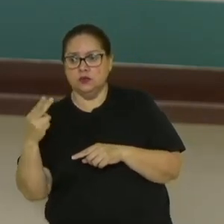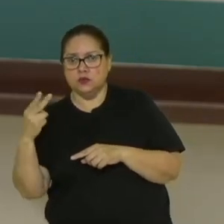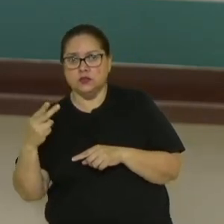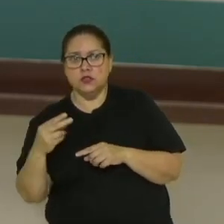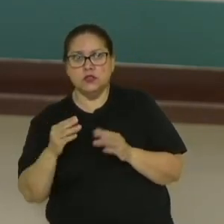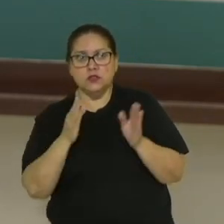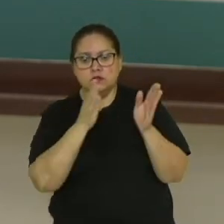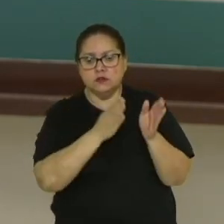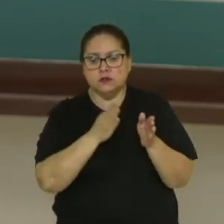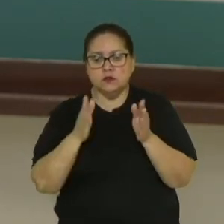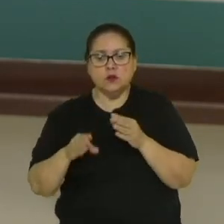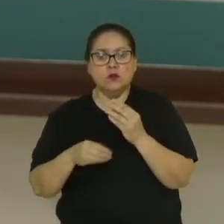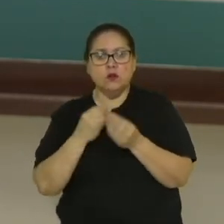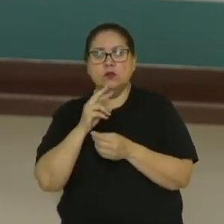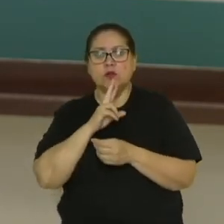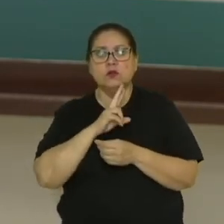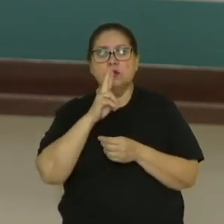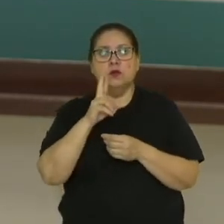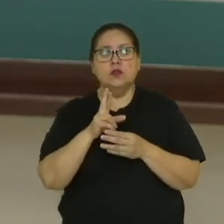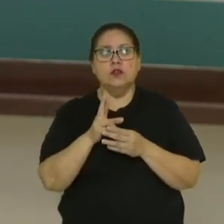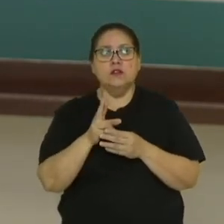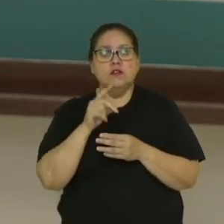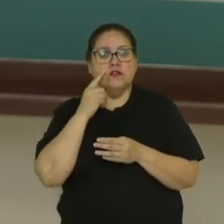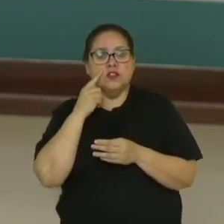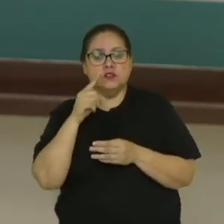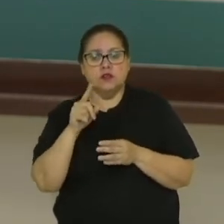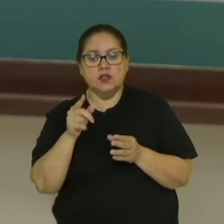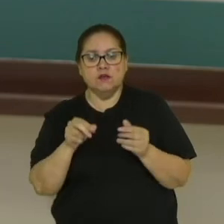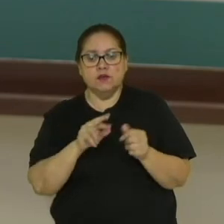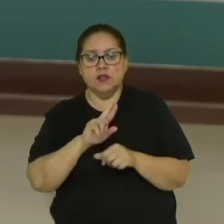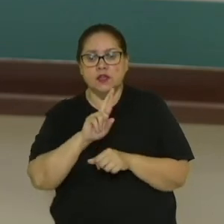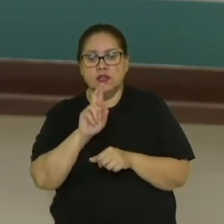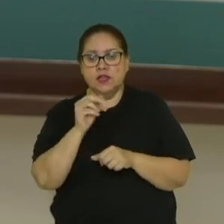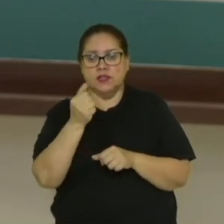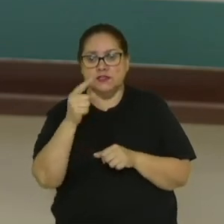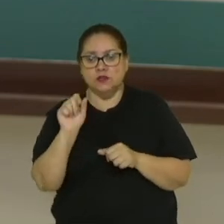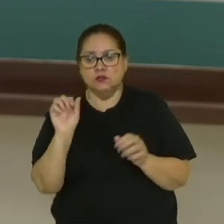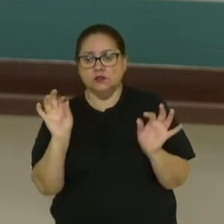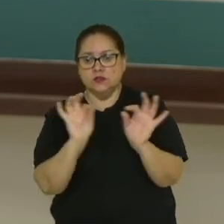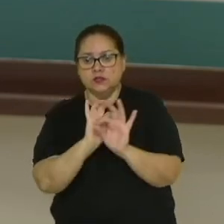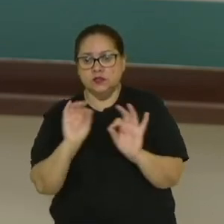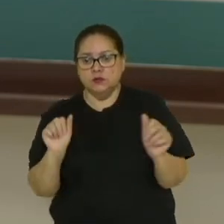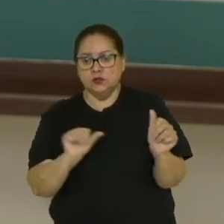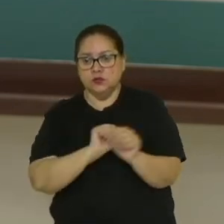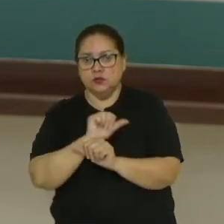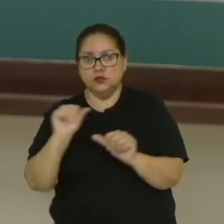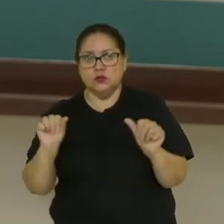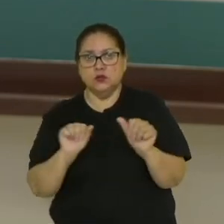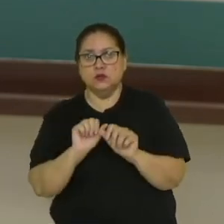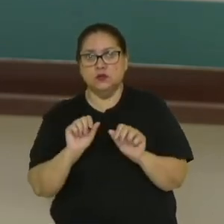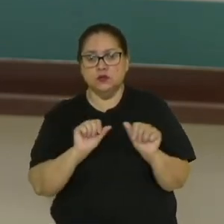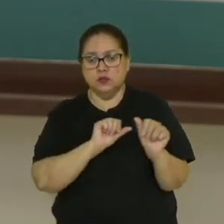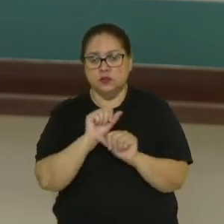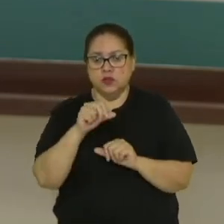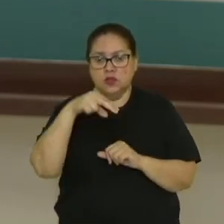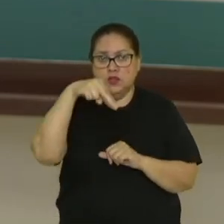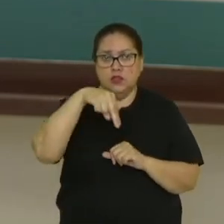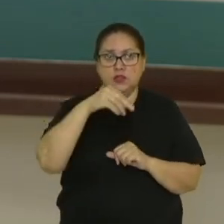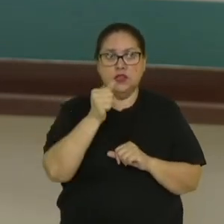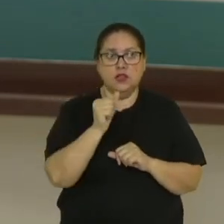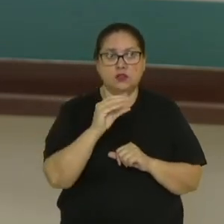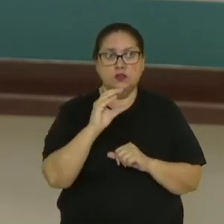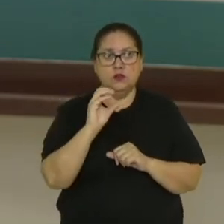essa reação. E a resposta fica assim, ó. Veja que é uma reação de simples troca, pois uma substância simples, que é o Na, o